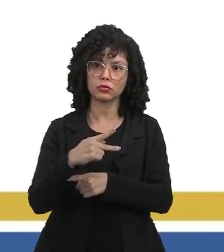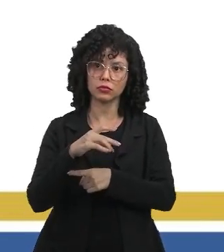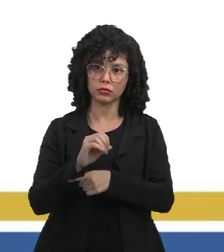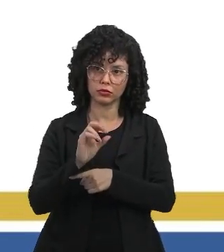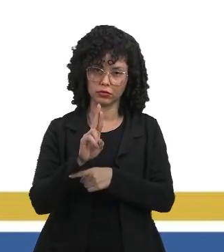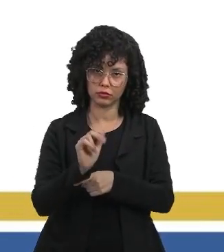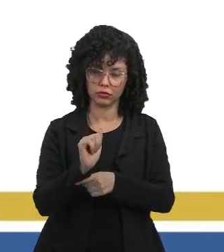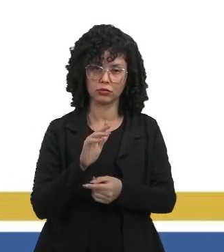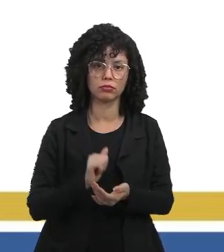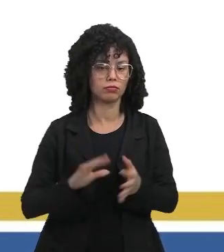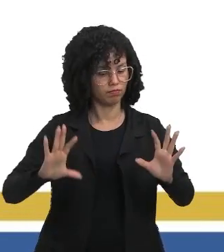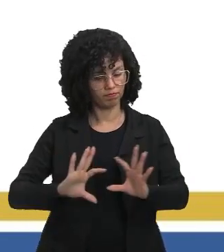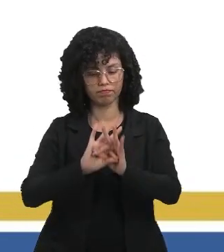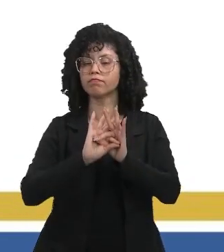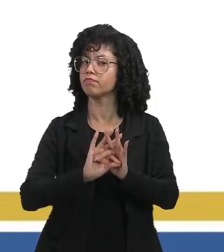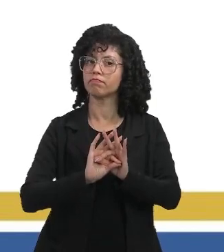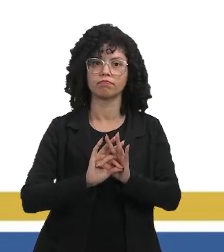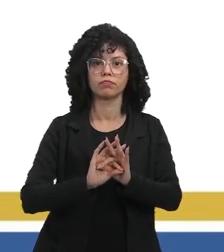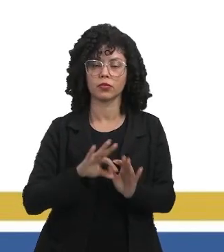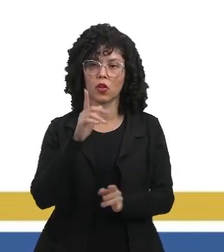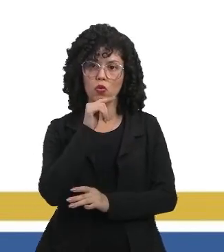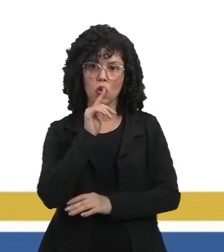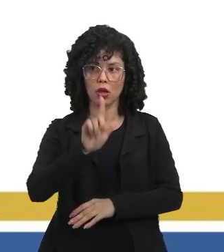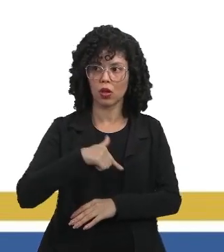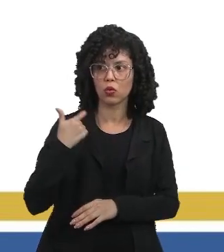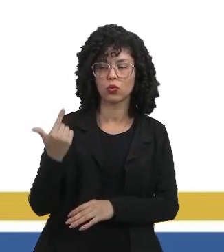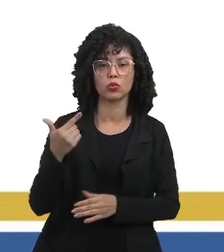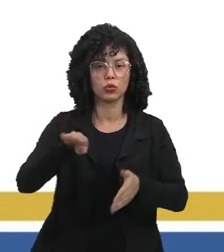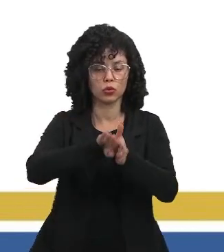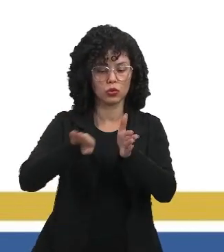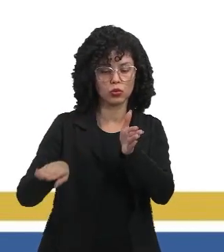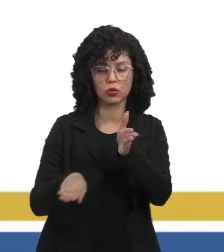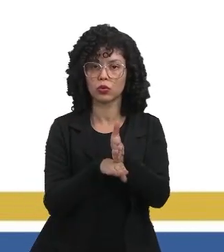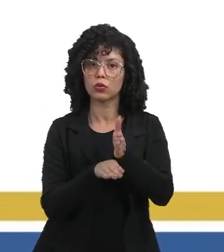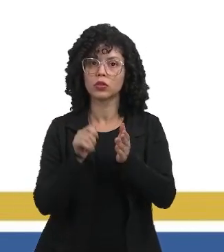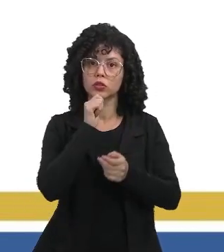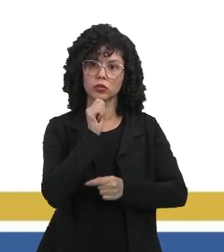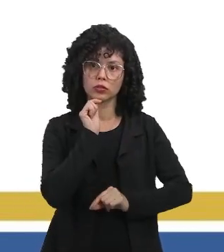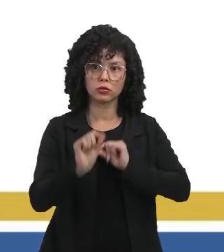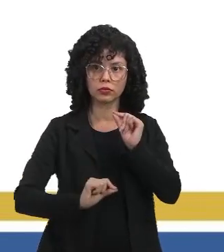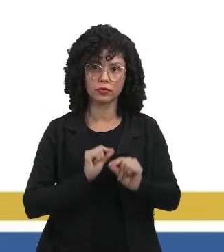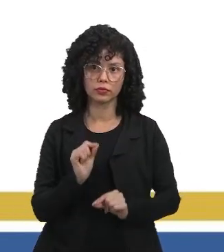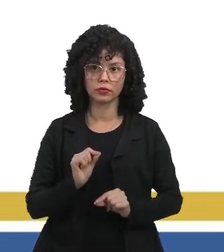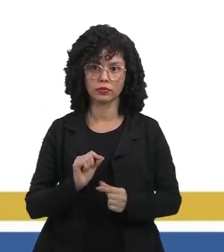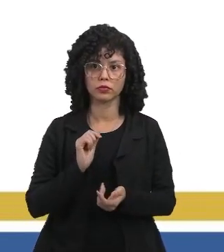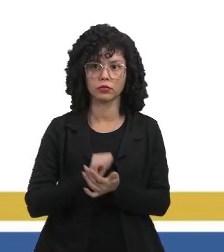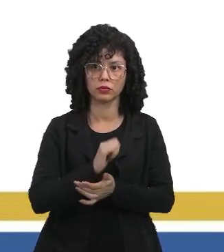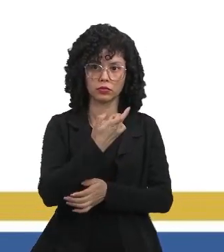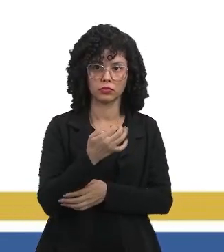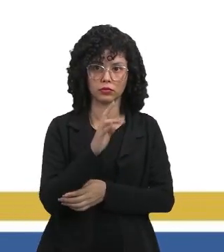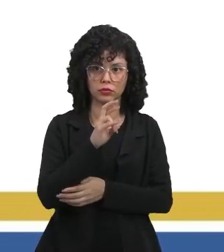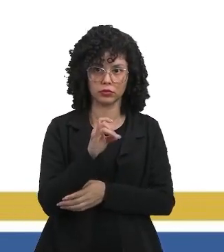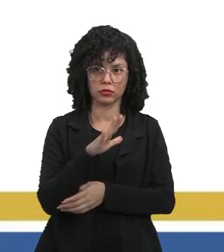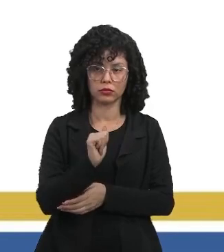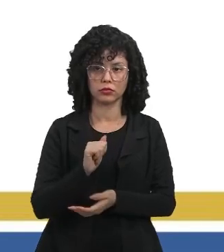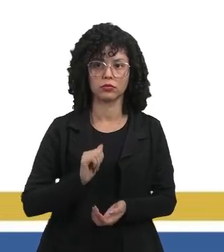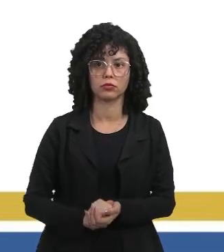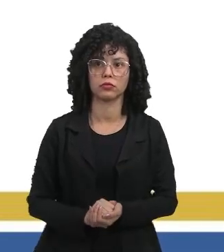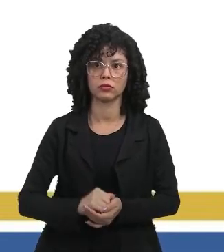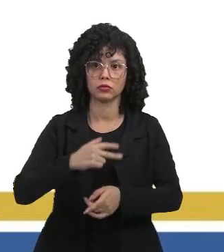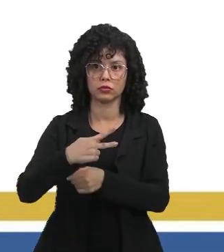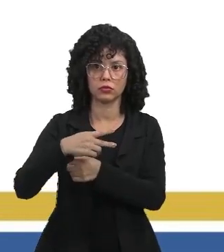interage com a água E logicamente a outra parte que é a de baixo onde tem o enxofre vai ser a parte